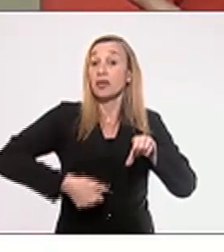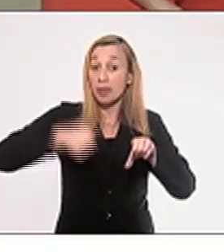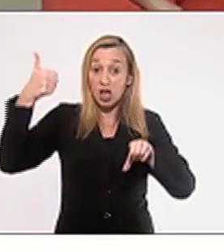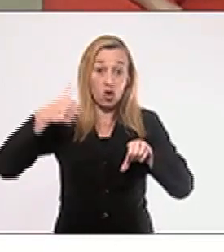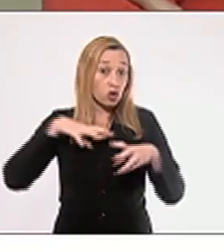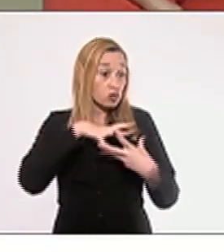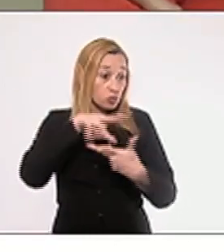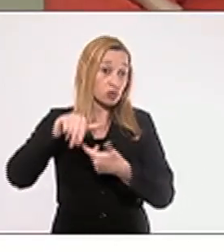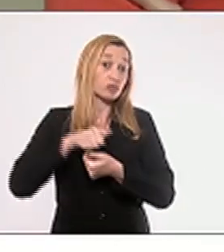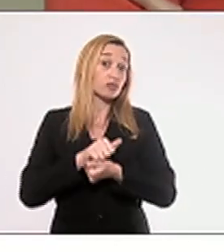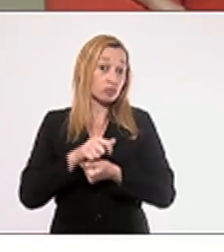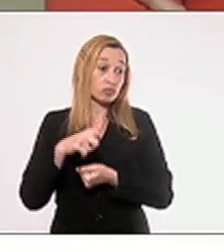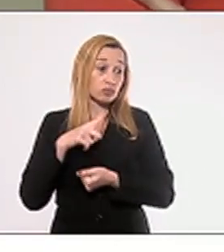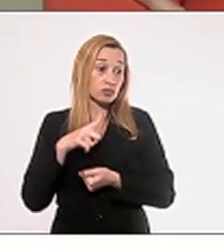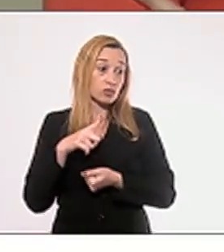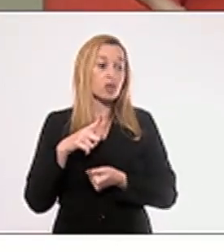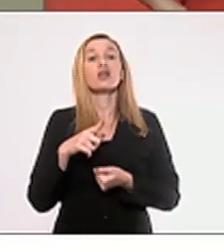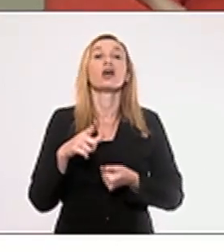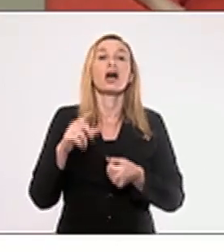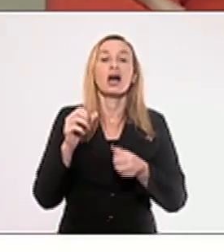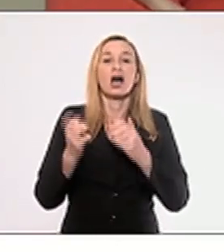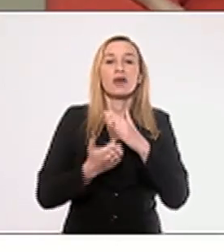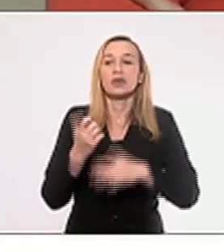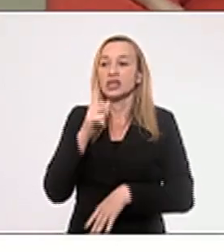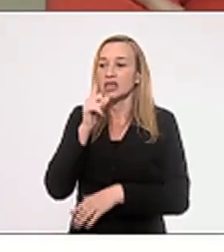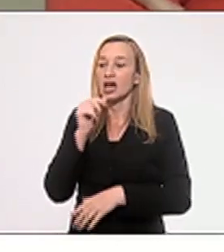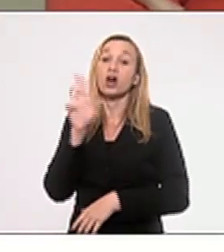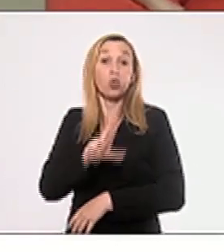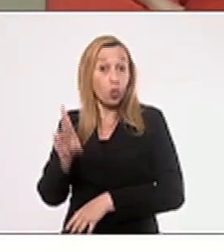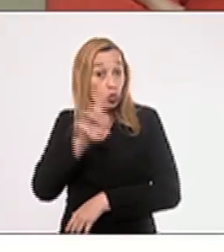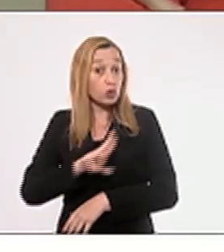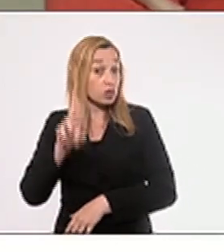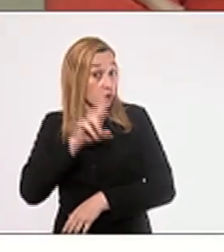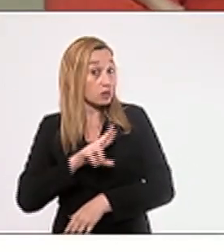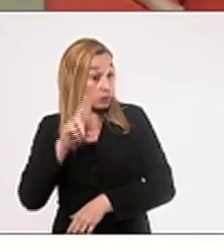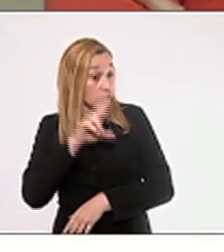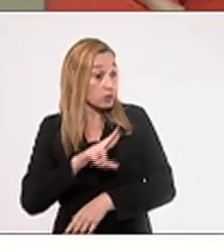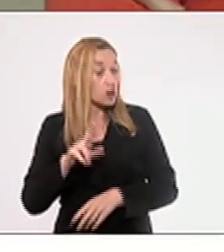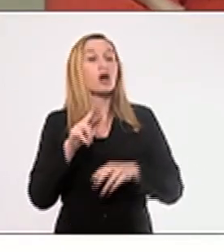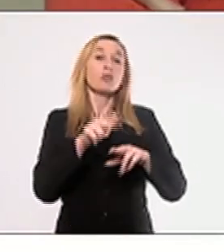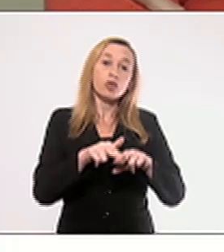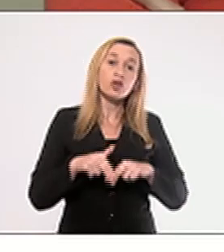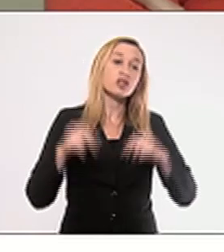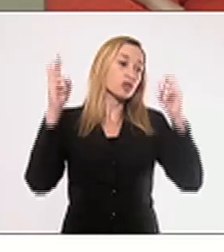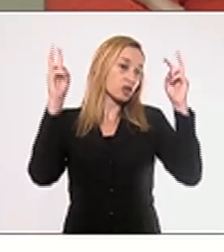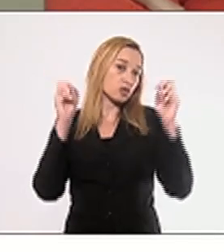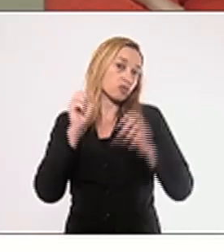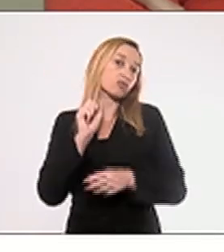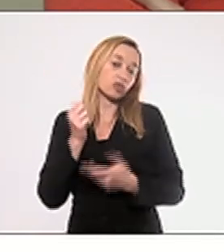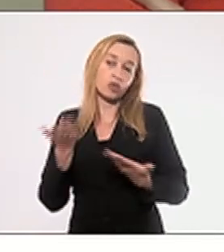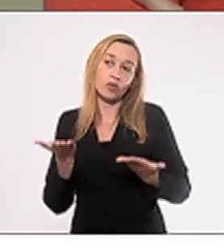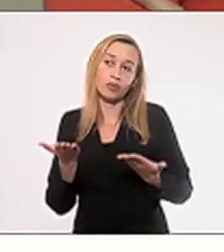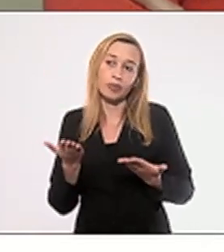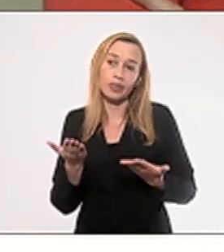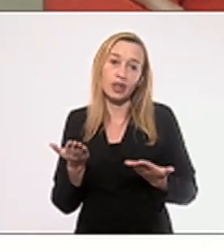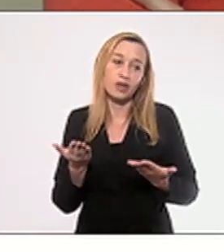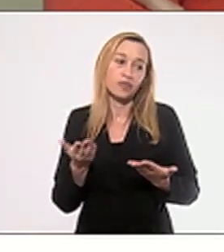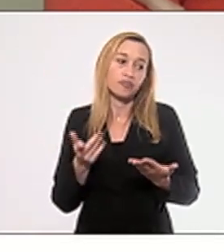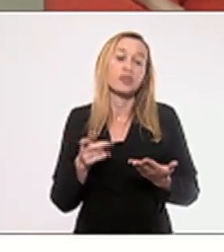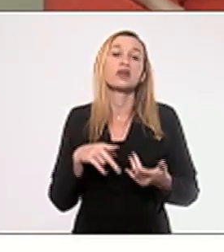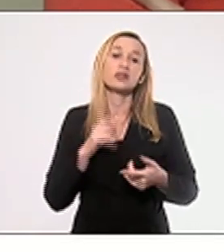do mundo. A SEDAI faz uso, e por isso que esse assunto é um assunto até que volta e